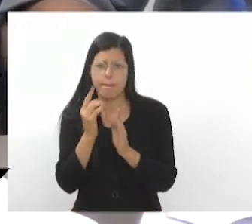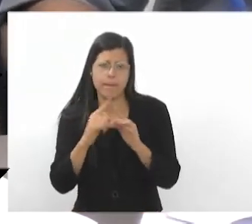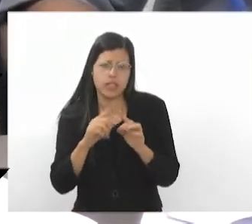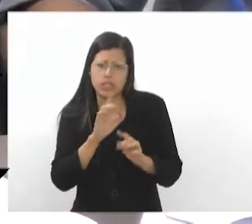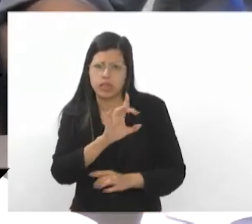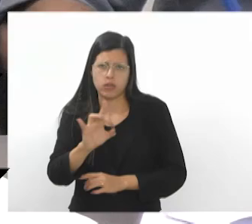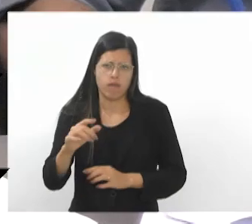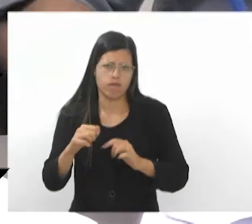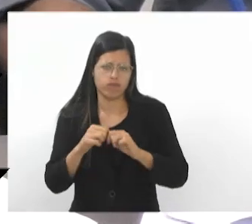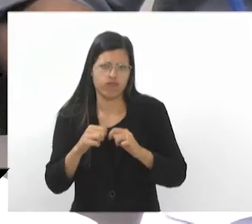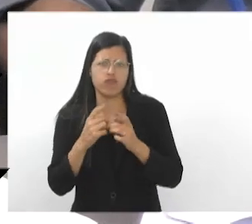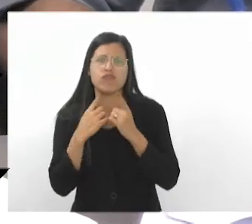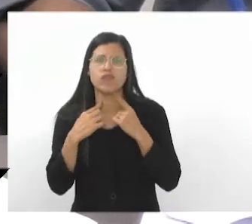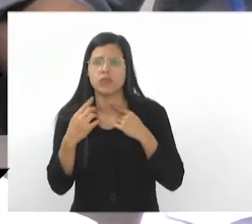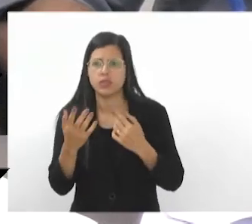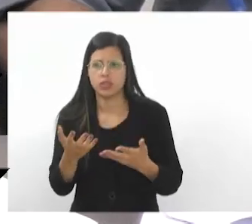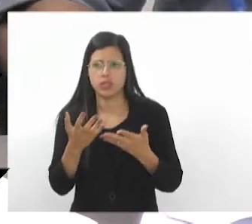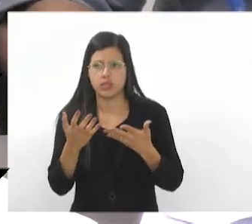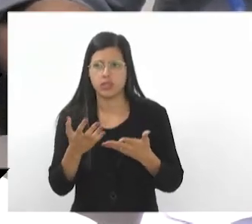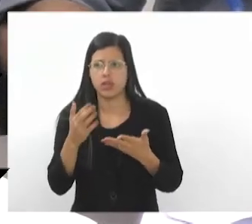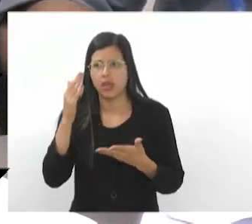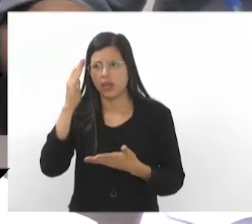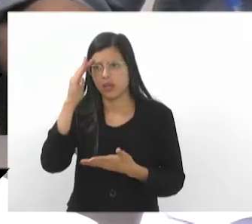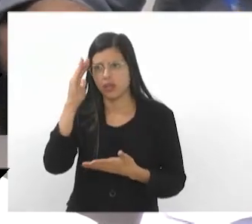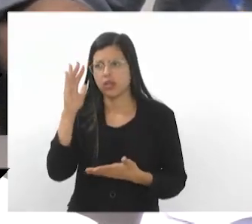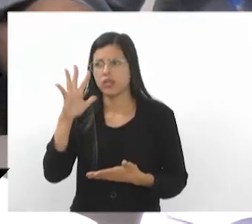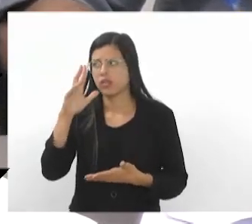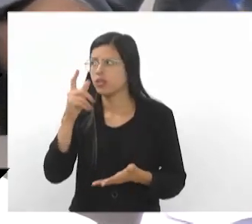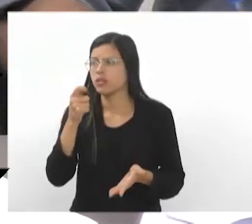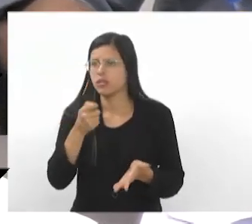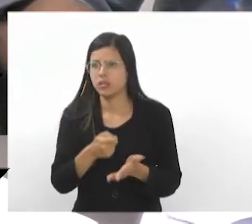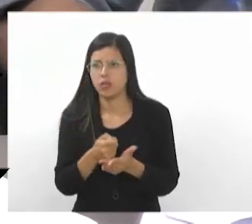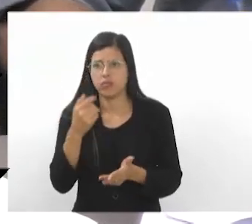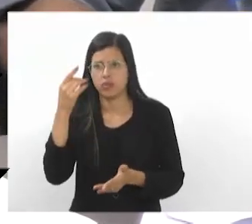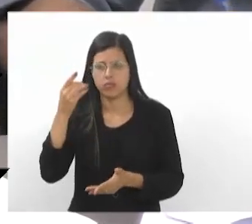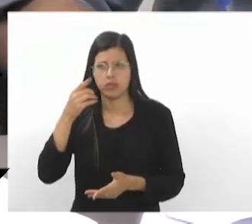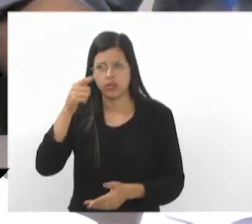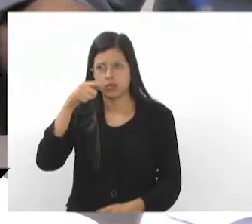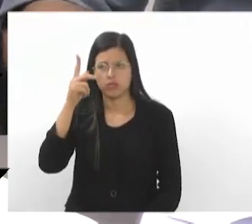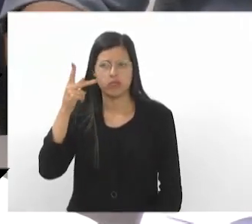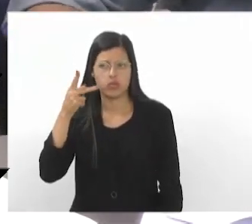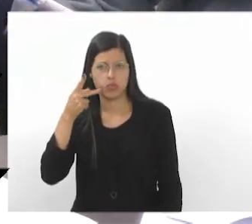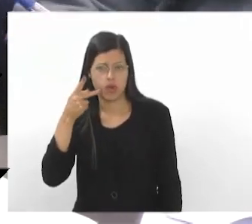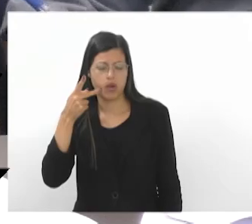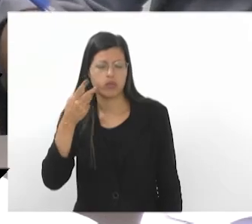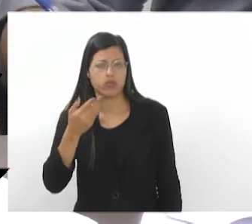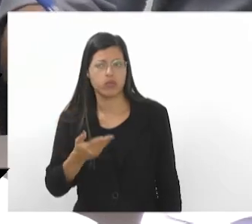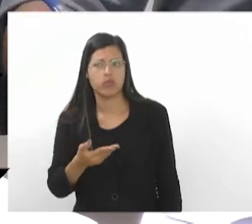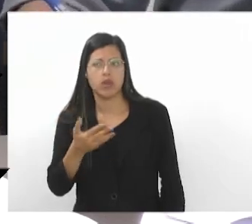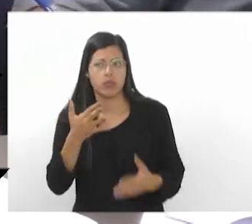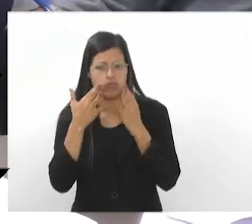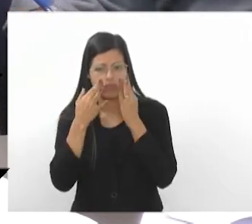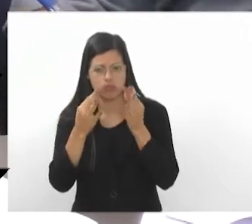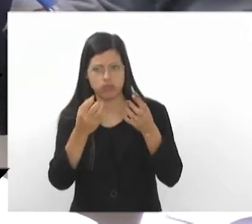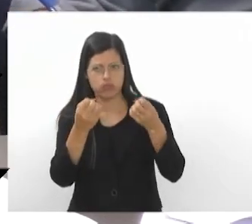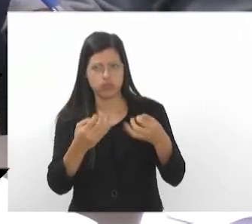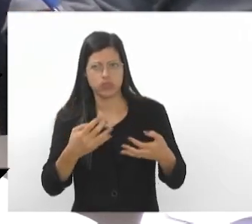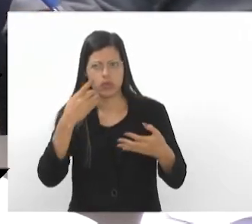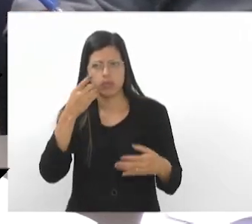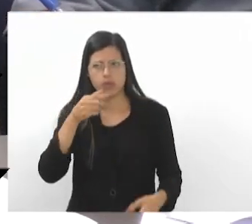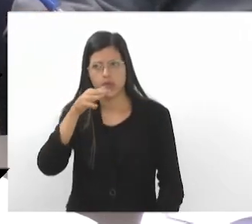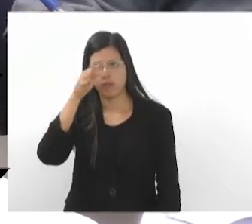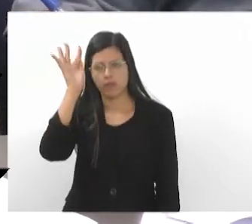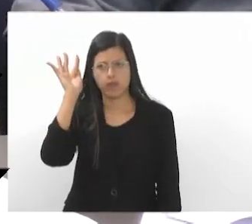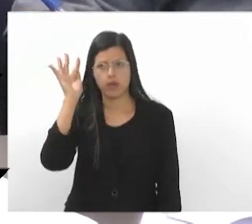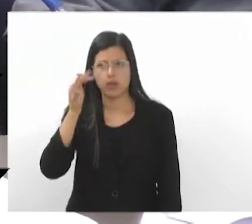entendi as questões do deputado Luiz Paulo, fiquei atento à explicação do deputado Fred e acho que a minha